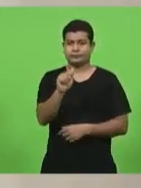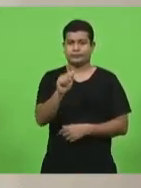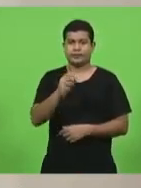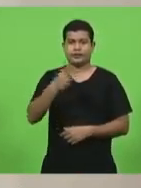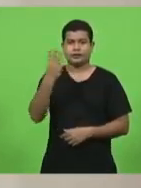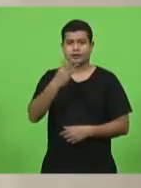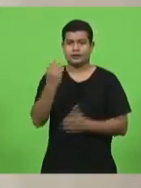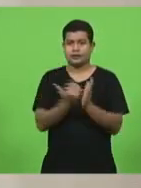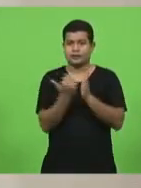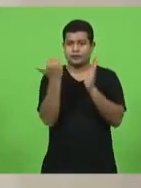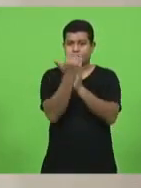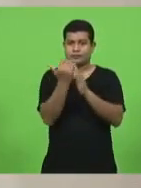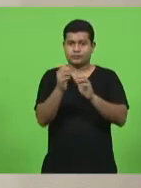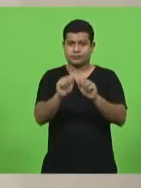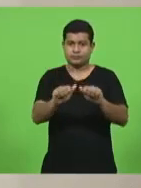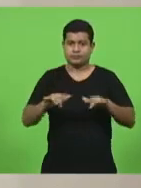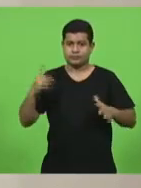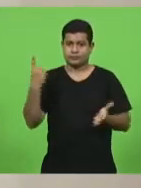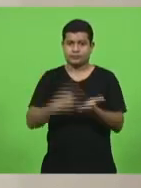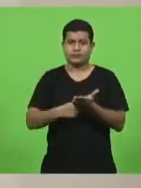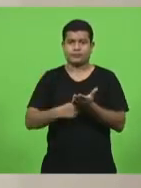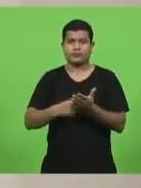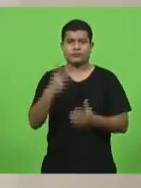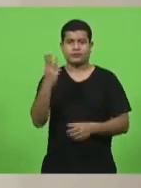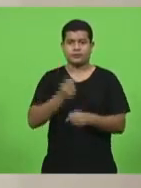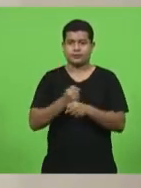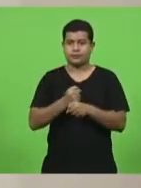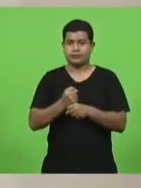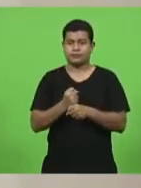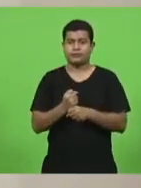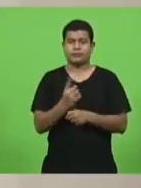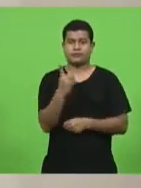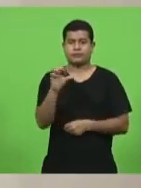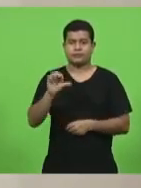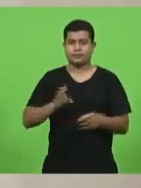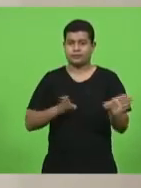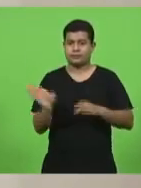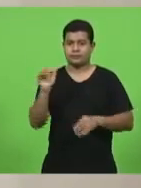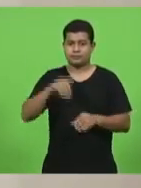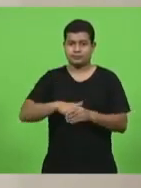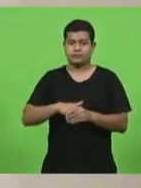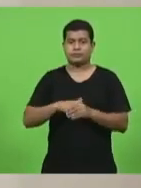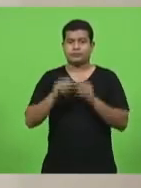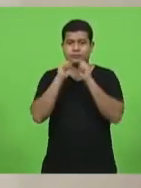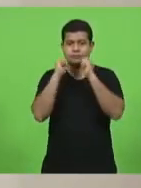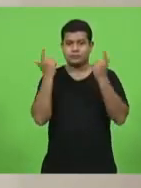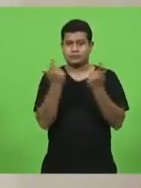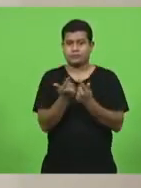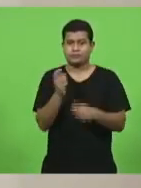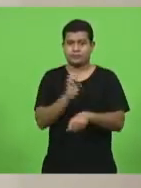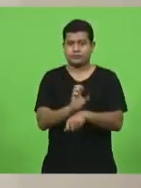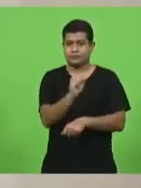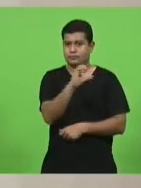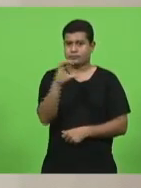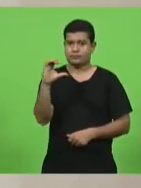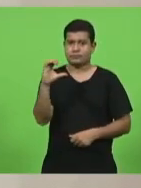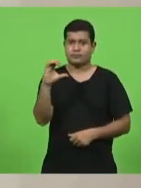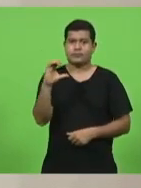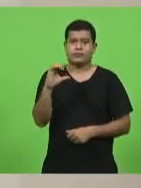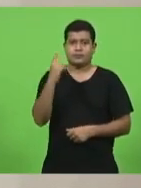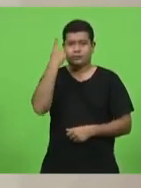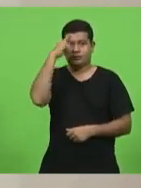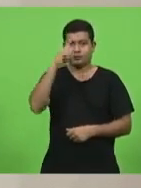sessão extraordinária da terceira sessão legislativa da 19ª Legislatura da Assembleia Legislativa do Estado de Santa Catarina,